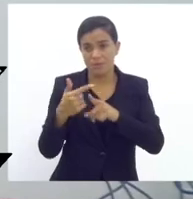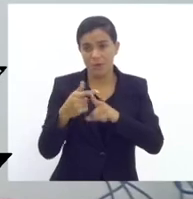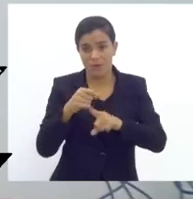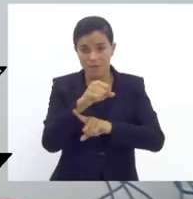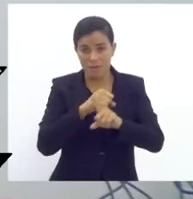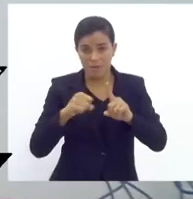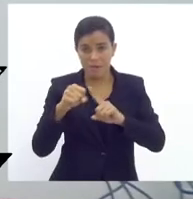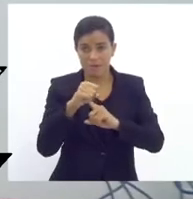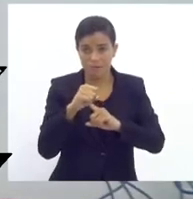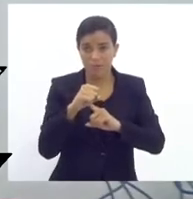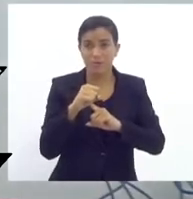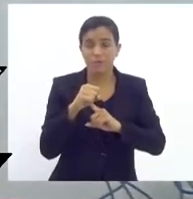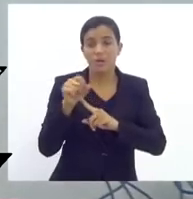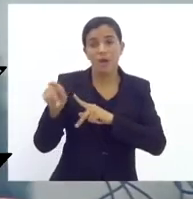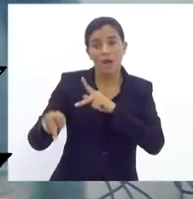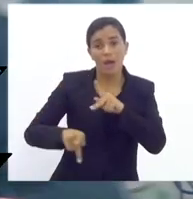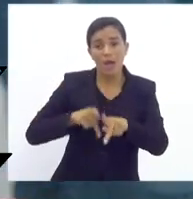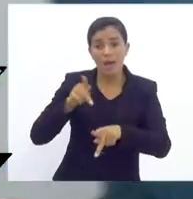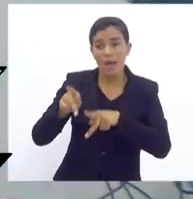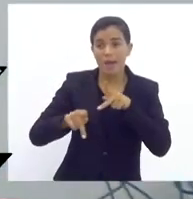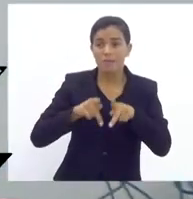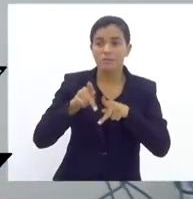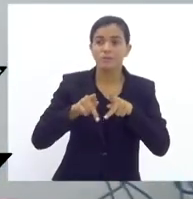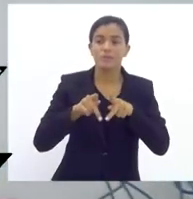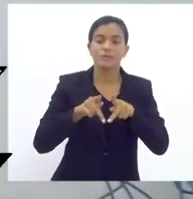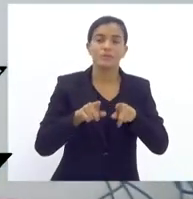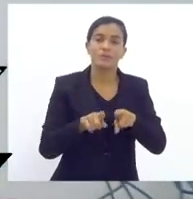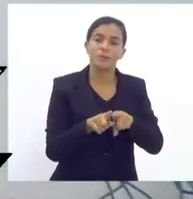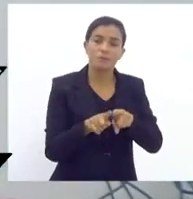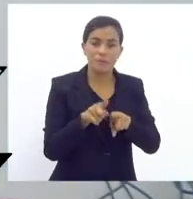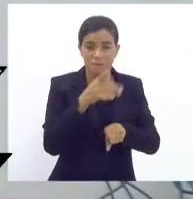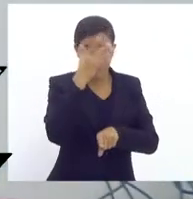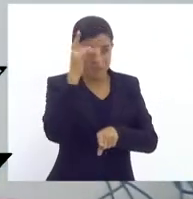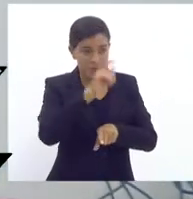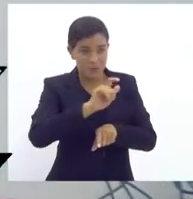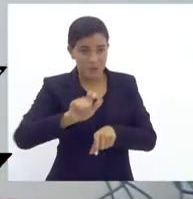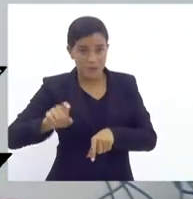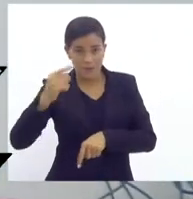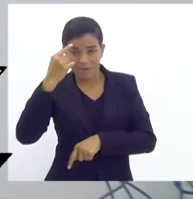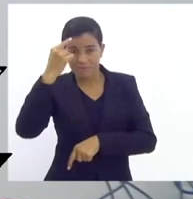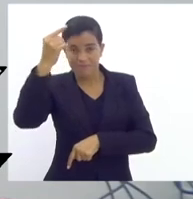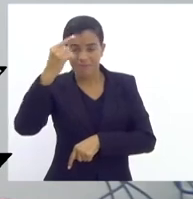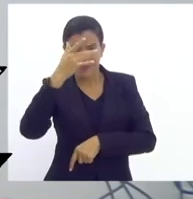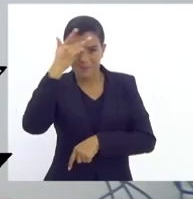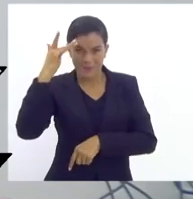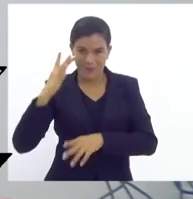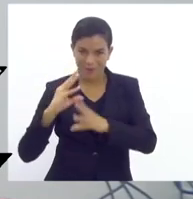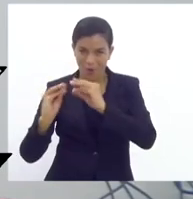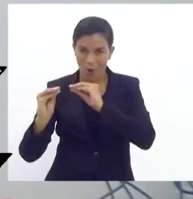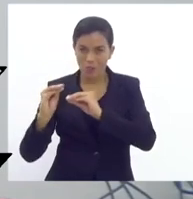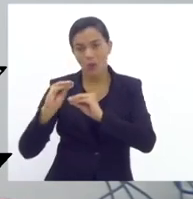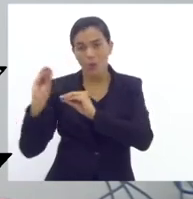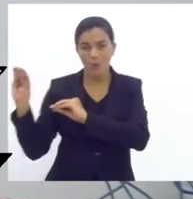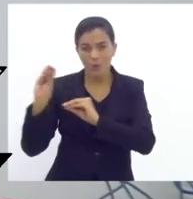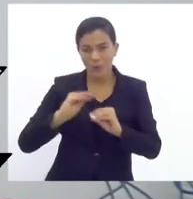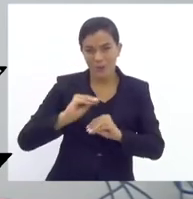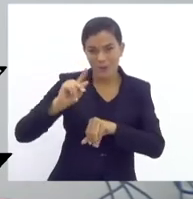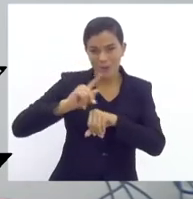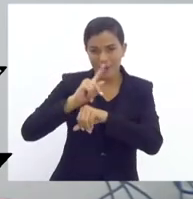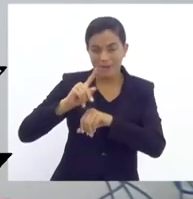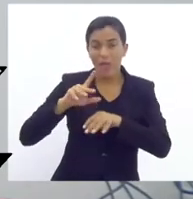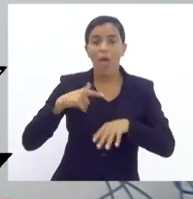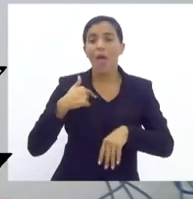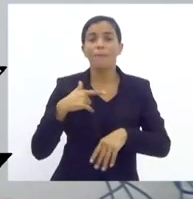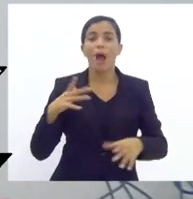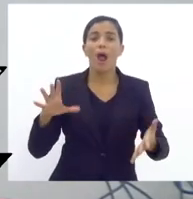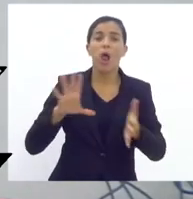sociedade a população outras pessoas pensa que os imigrantes que chega aqui e para pegar o emprego